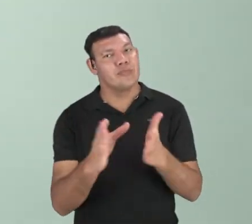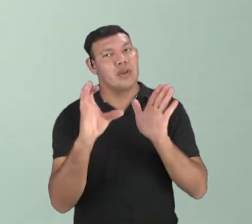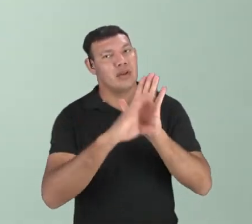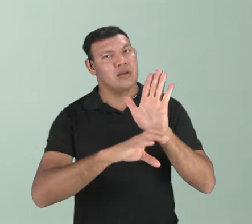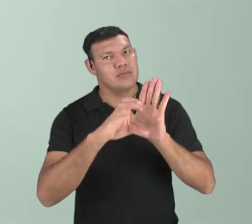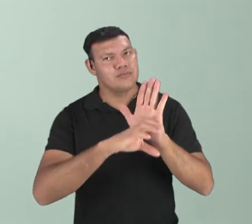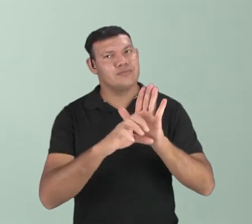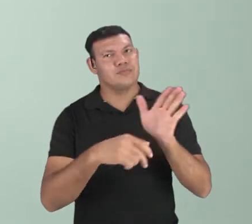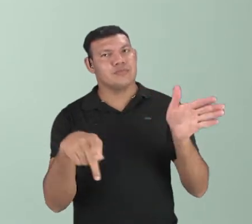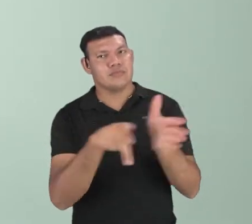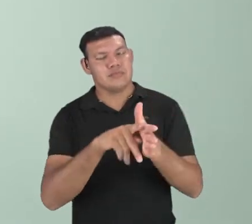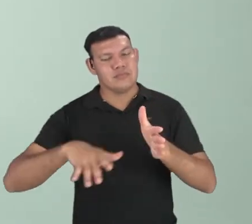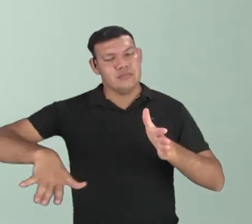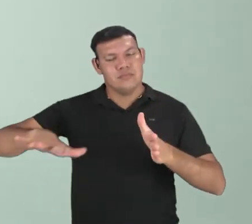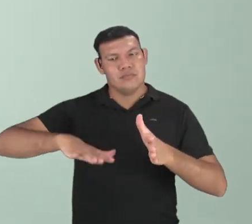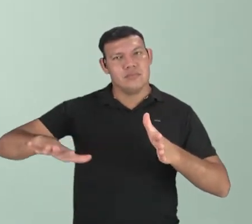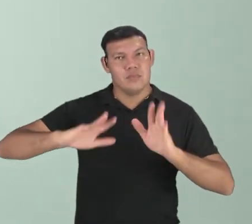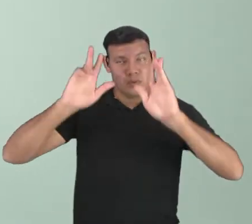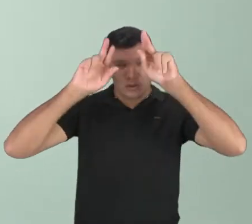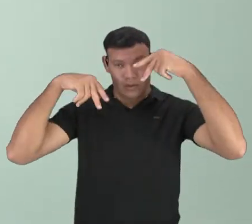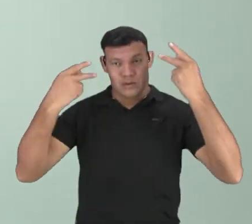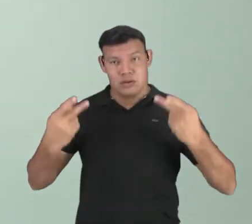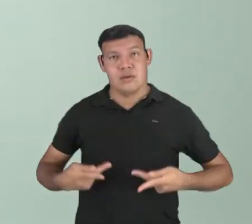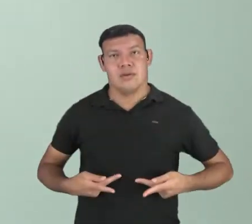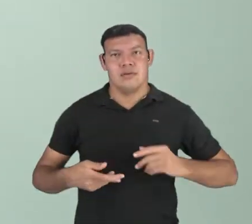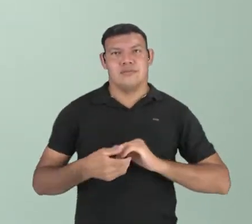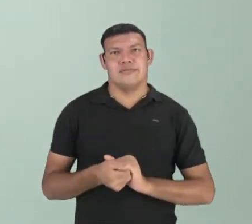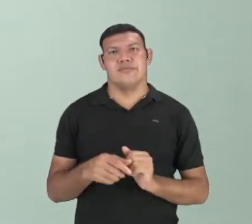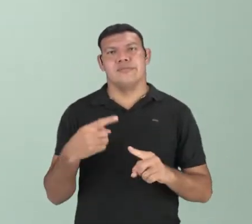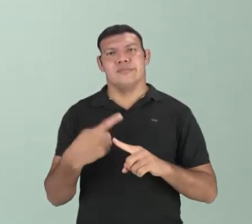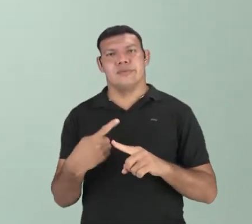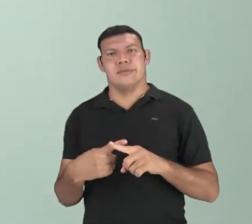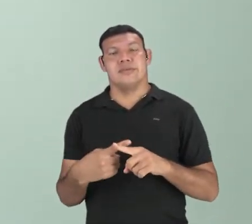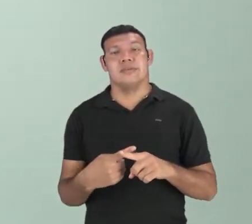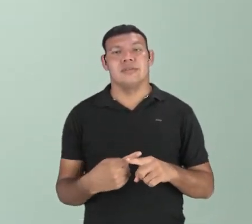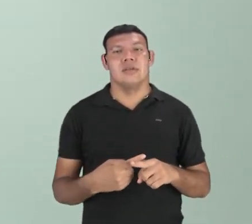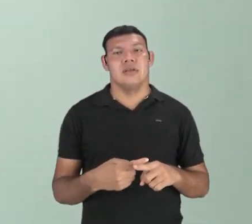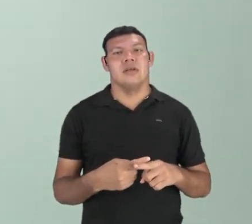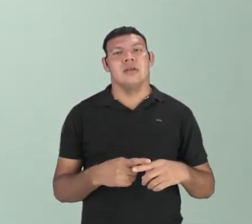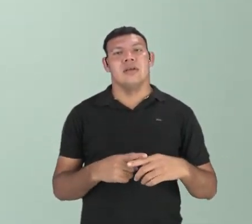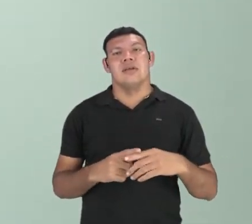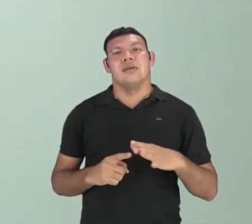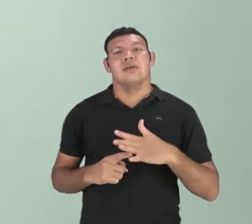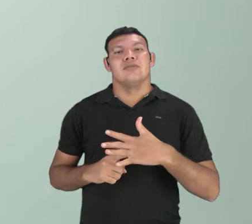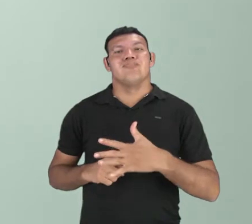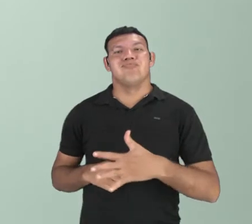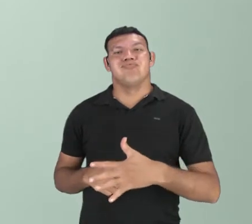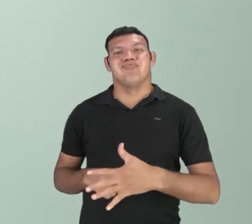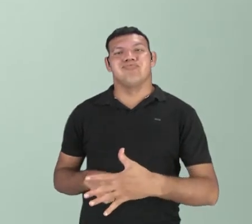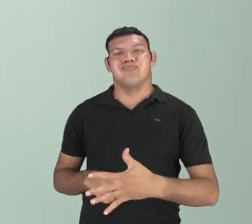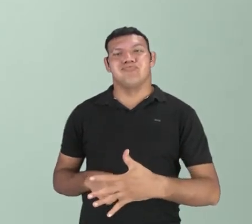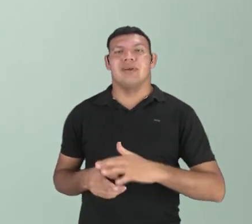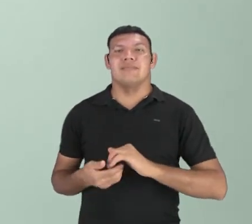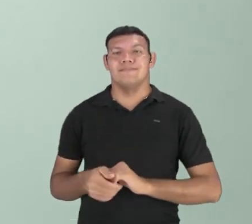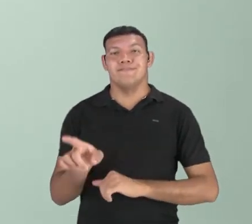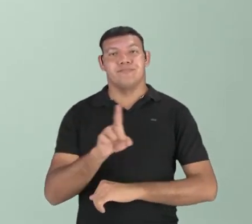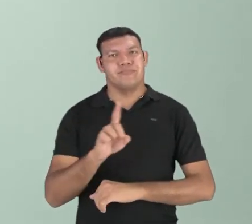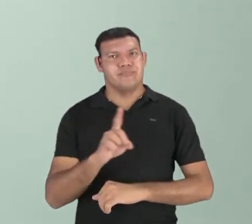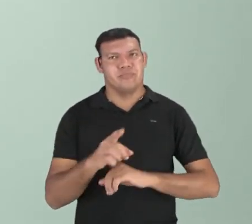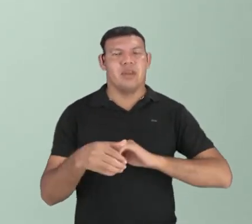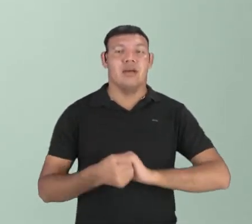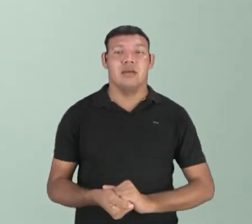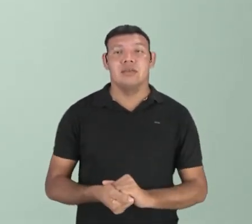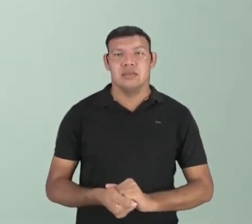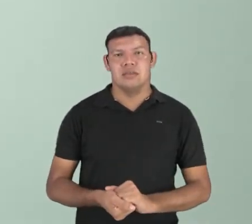da área das humanas, principalmente da humana, porque a gente não é uma máquina, a gente não é uma peça fabricável, a gente não está